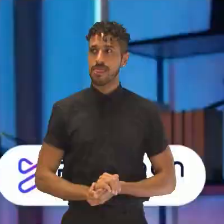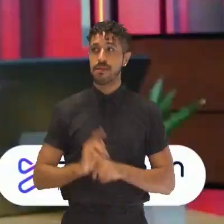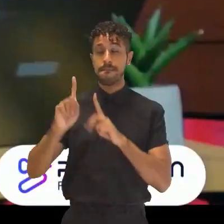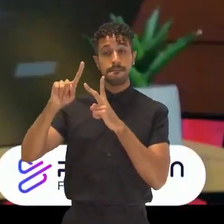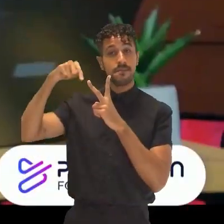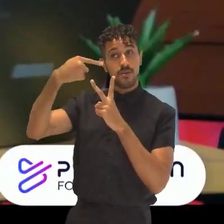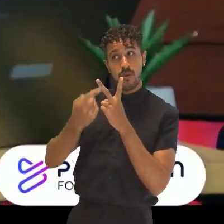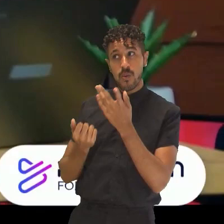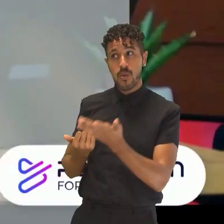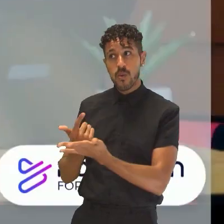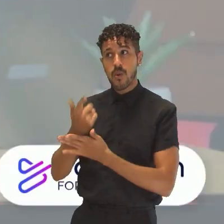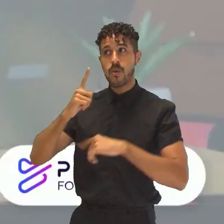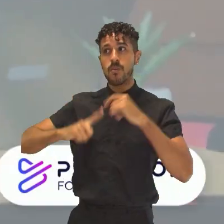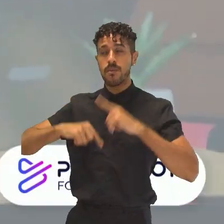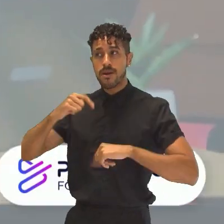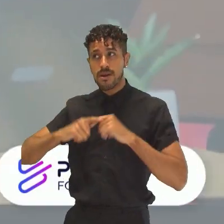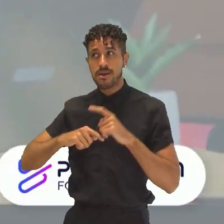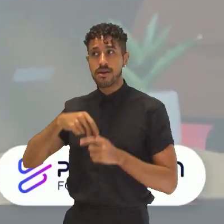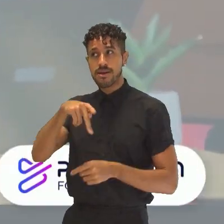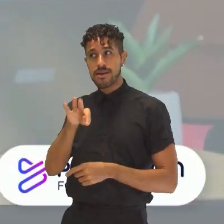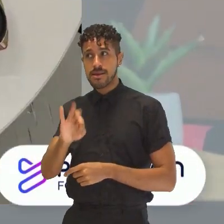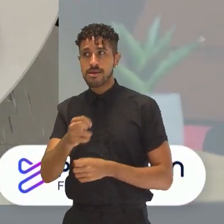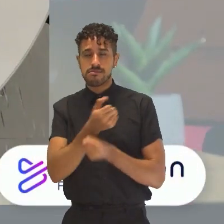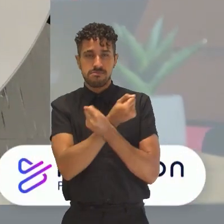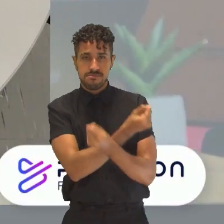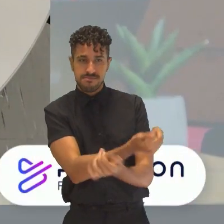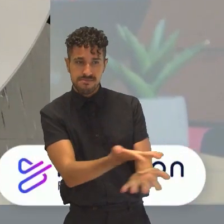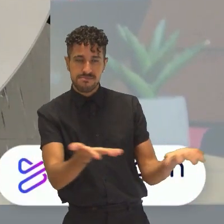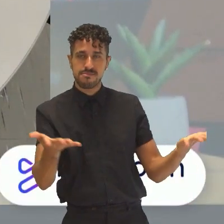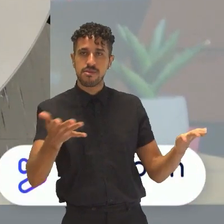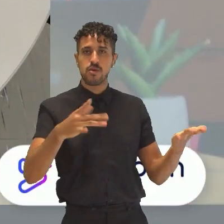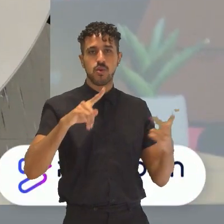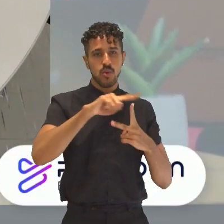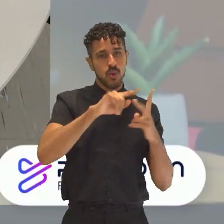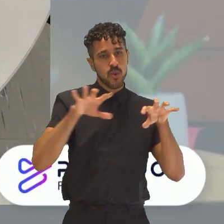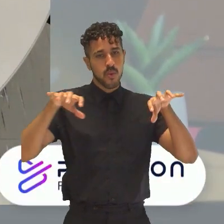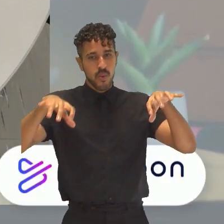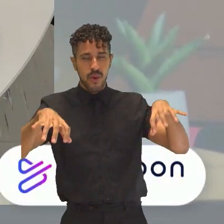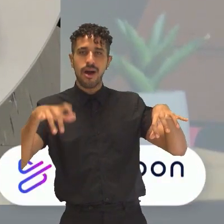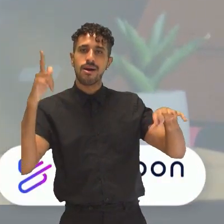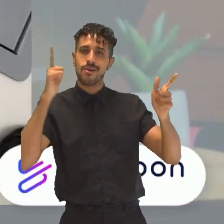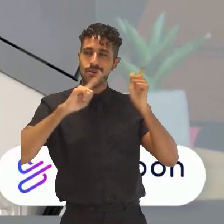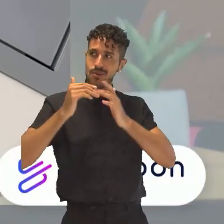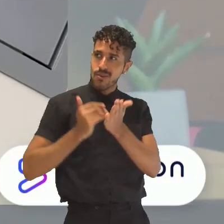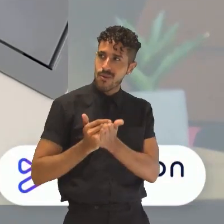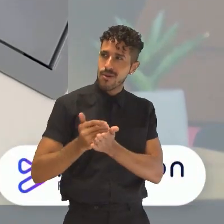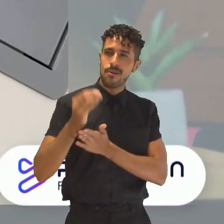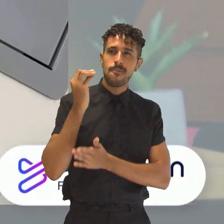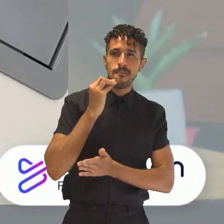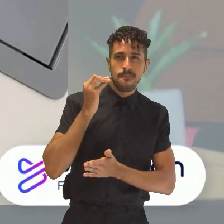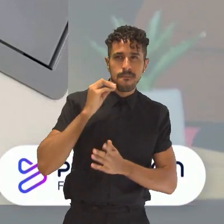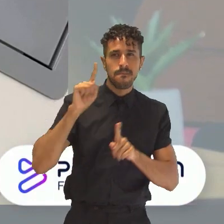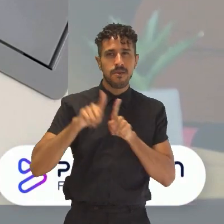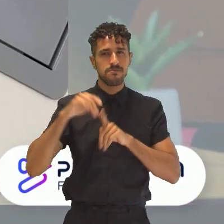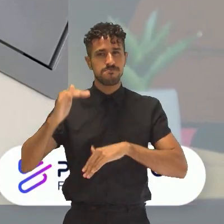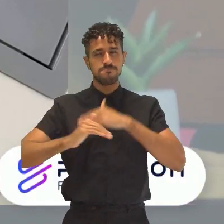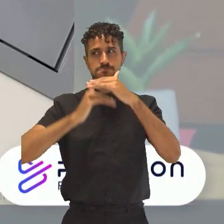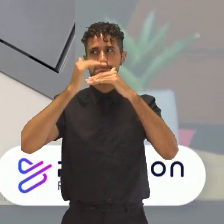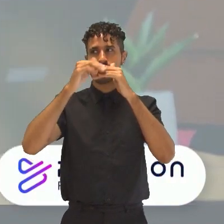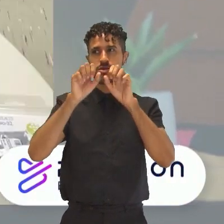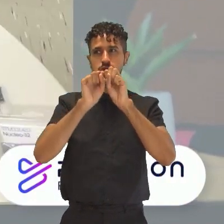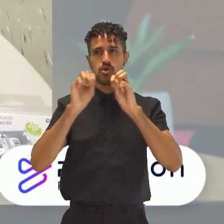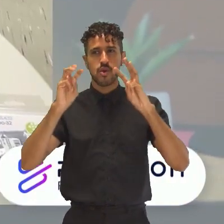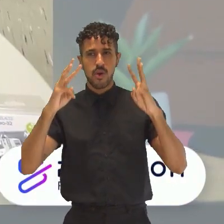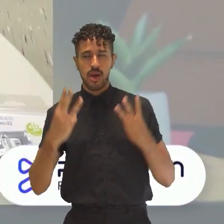Após a aquisição do material, os kits foram distribuídos e os dois times puderam iniciar os testes e desenvolvimentos do